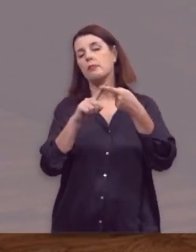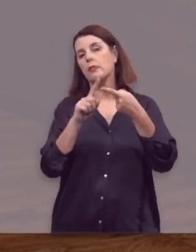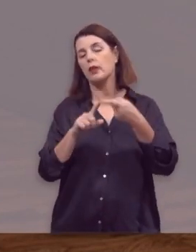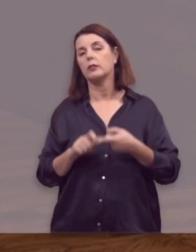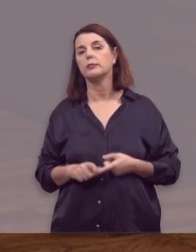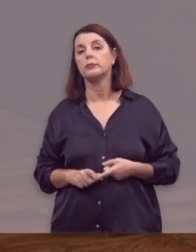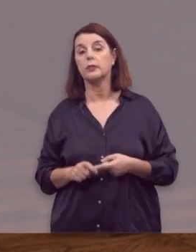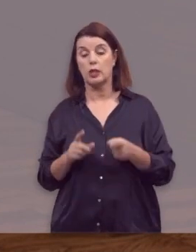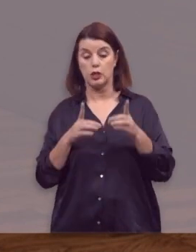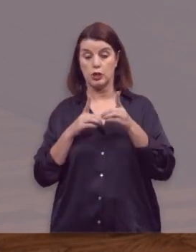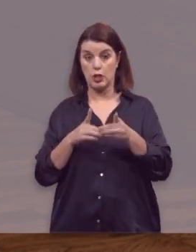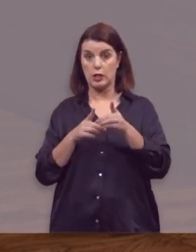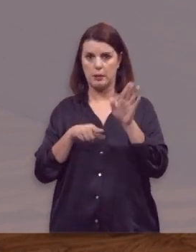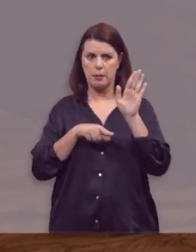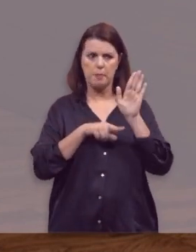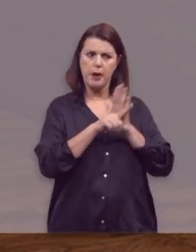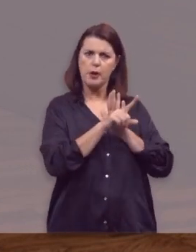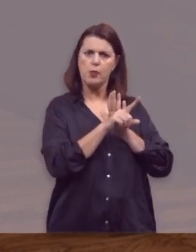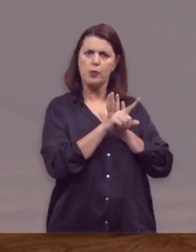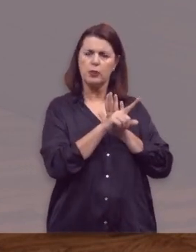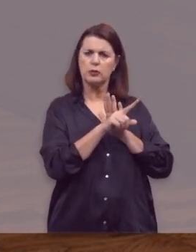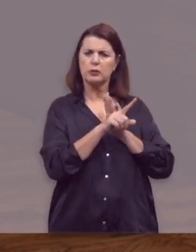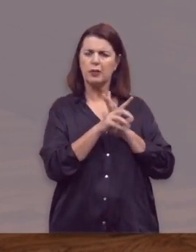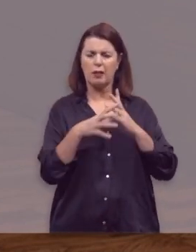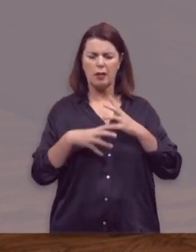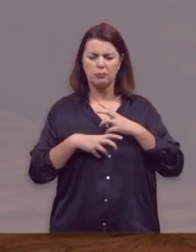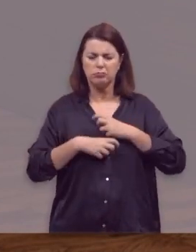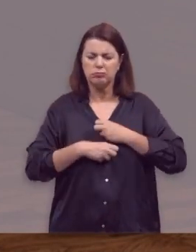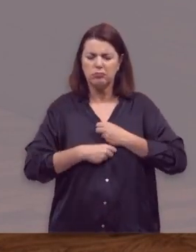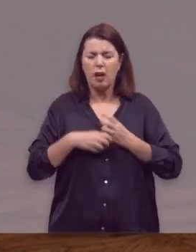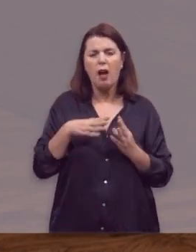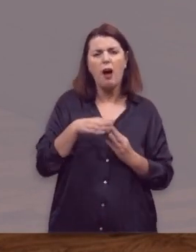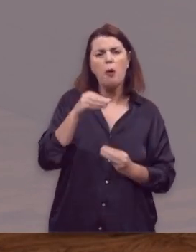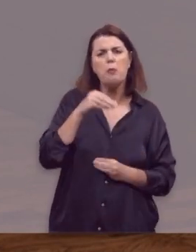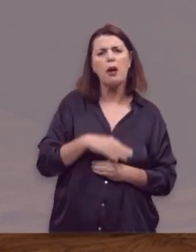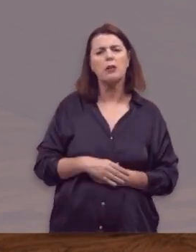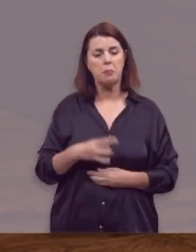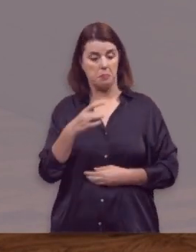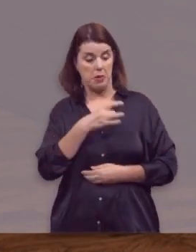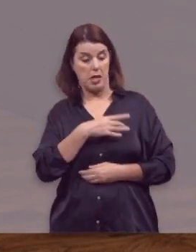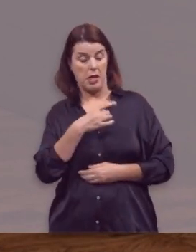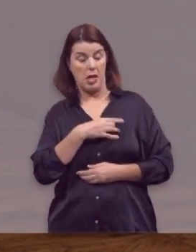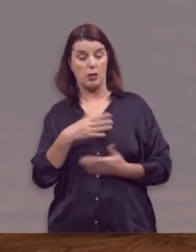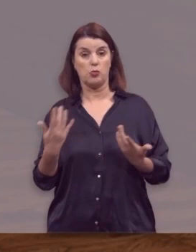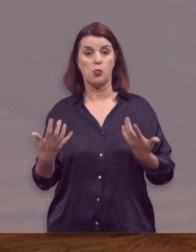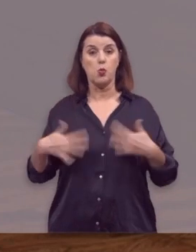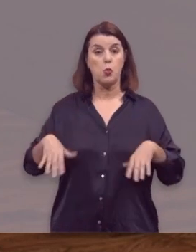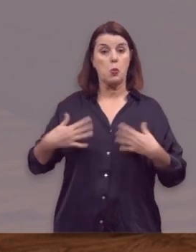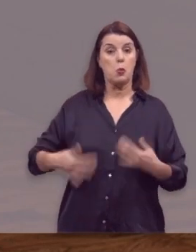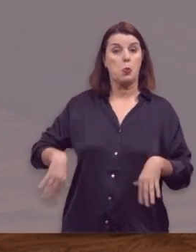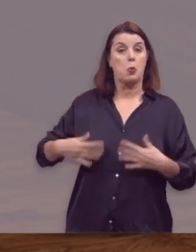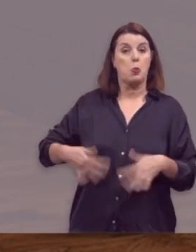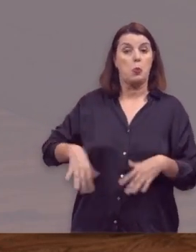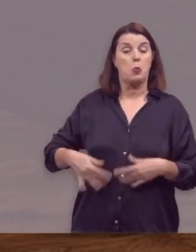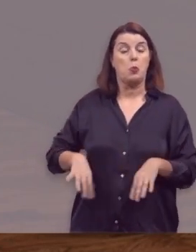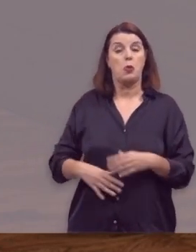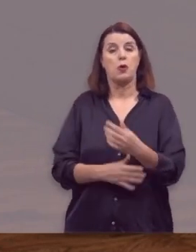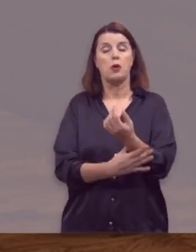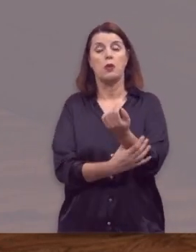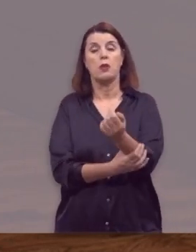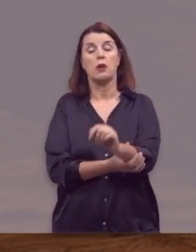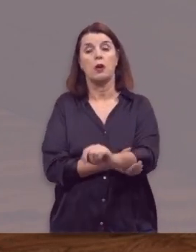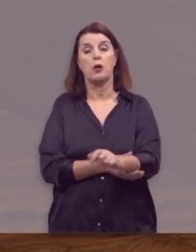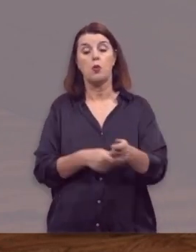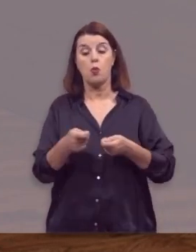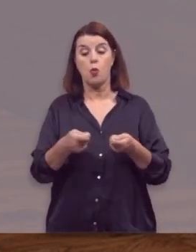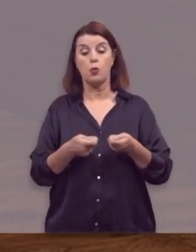a pergunta dos discípulos a Jesus é a pergunta da angústia da alma, do medo, do pânico, do